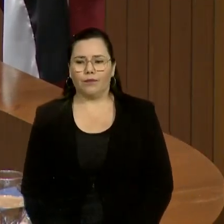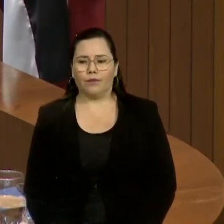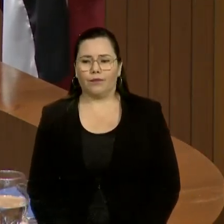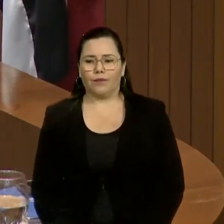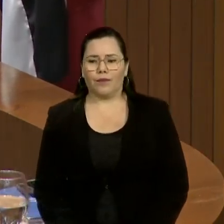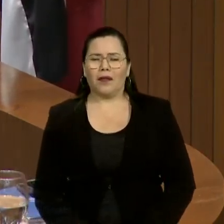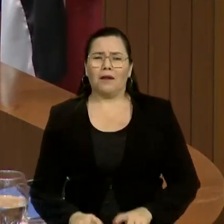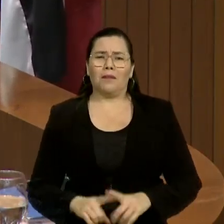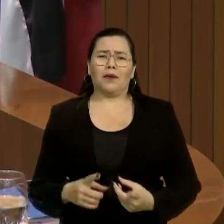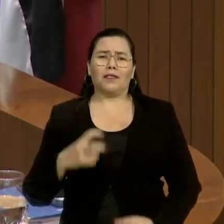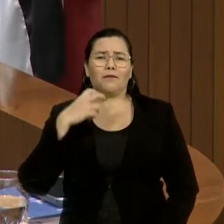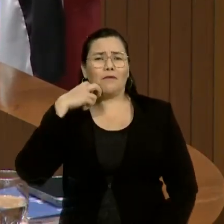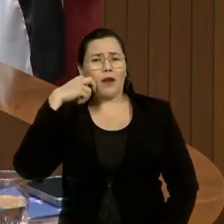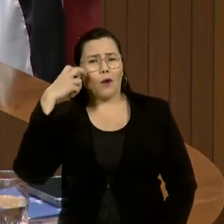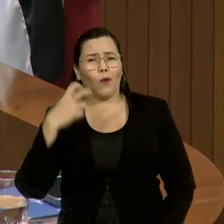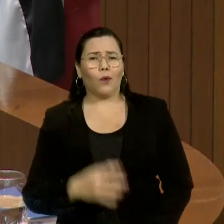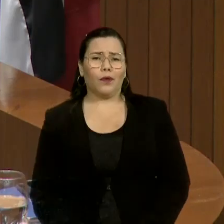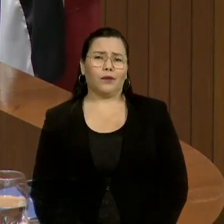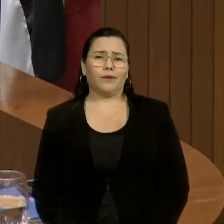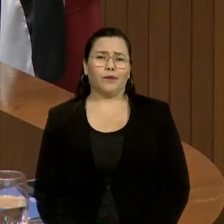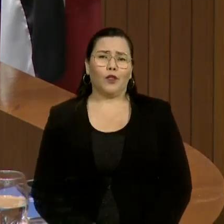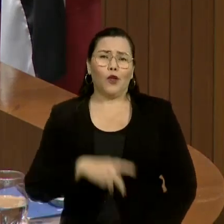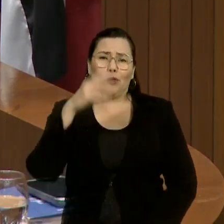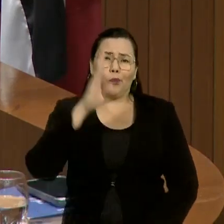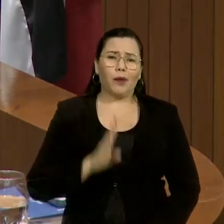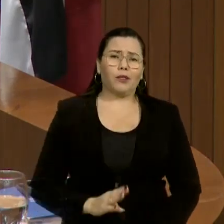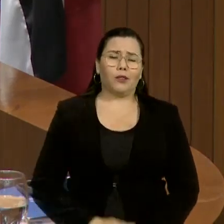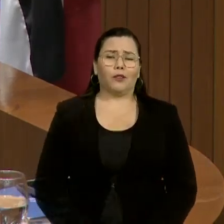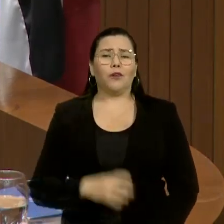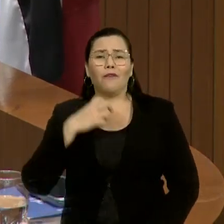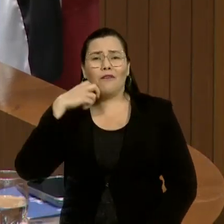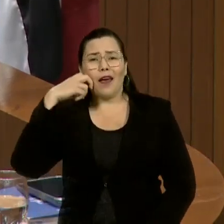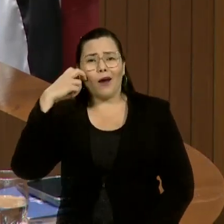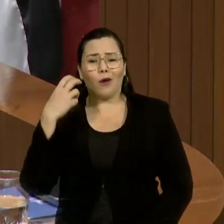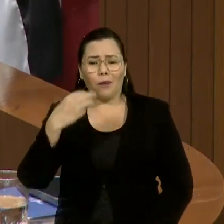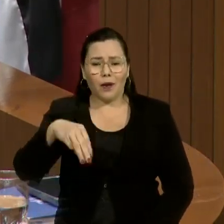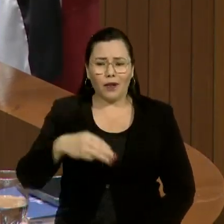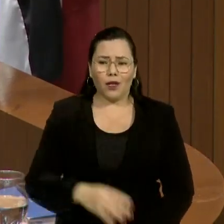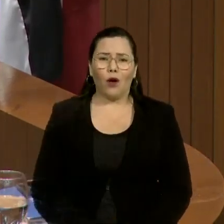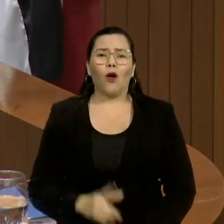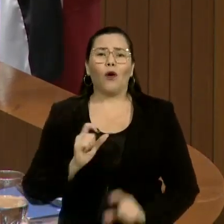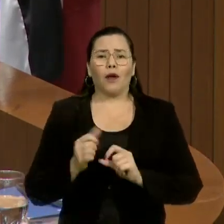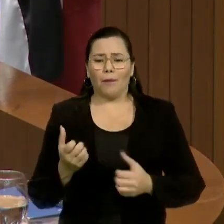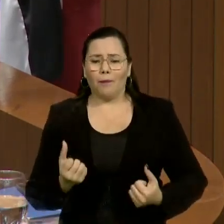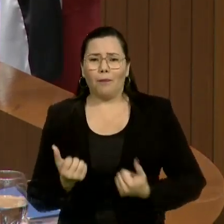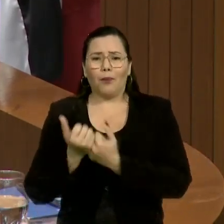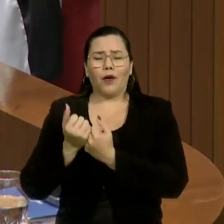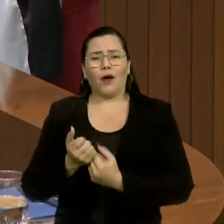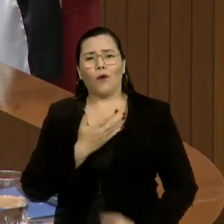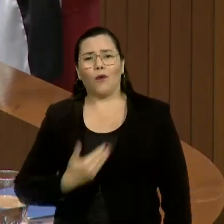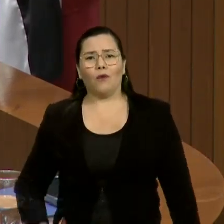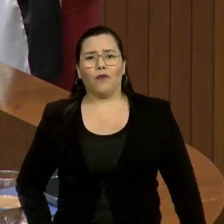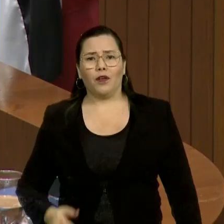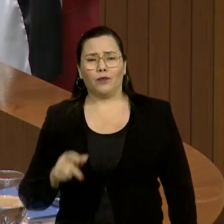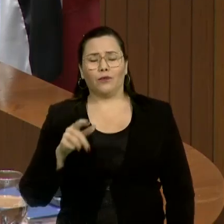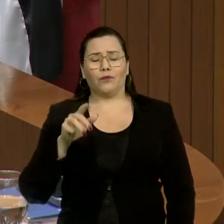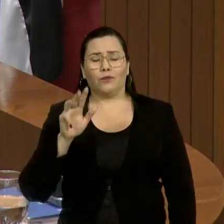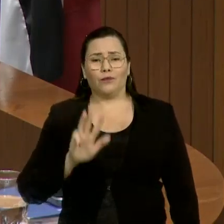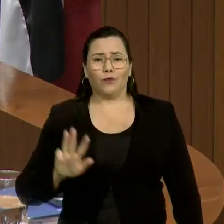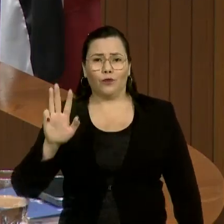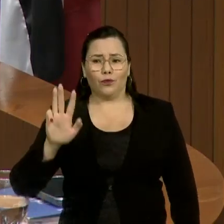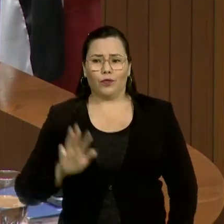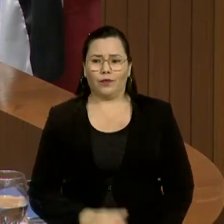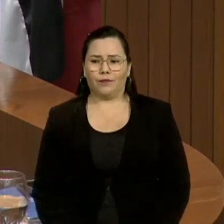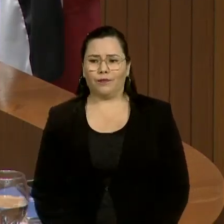que o Brasil passa e que o Maranhão passa é justamente por apoiar um governo como esse governo Lula. Aprovaram aí um projeto para a litorânea